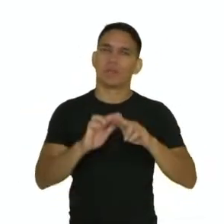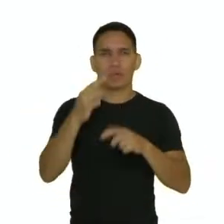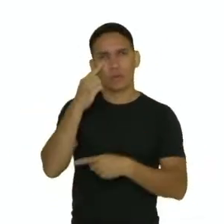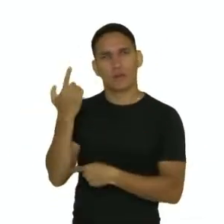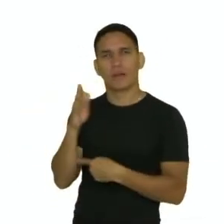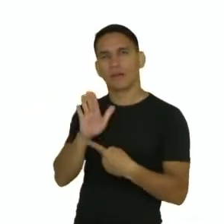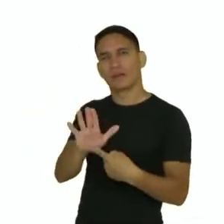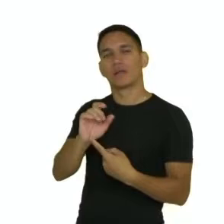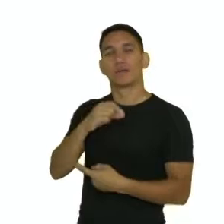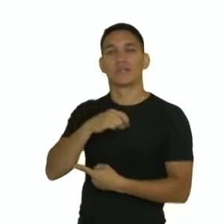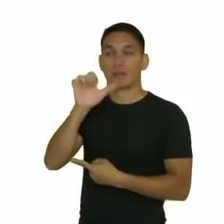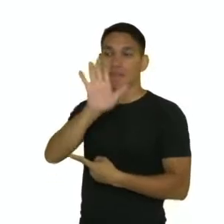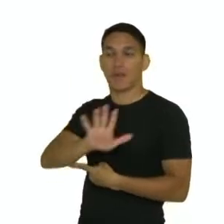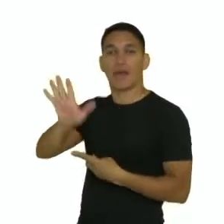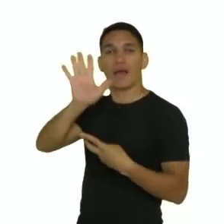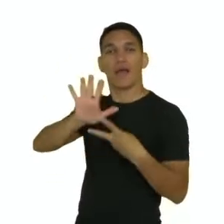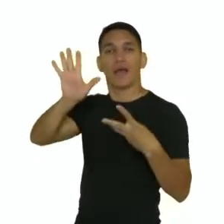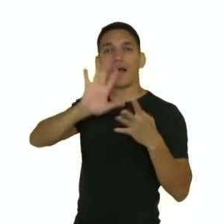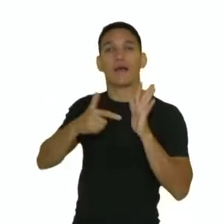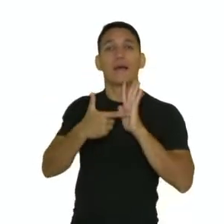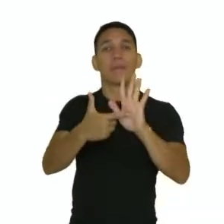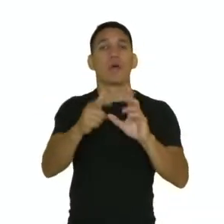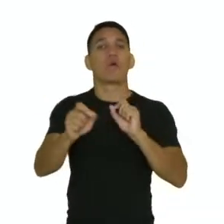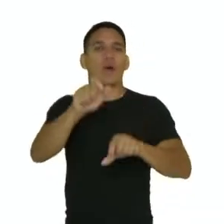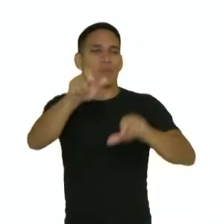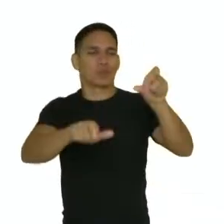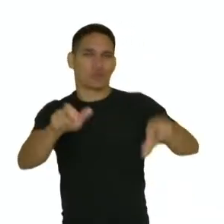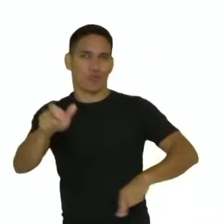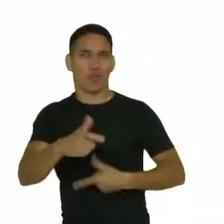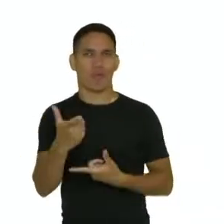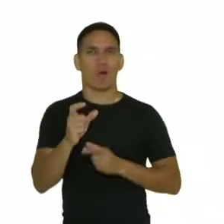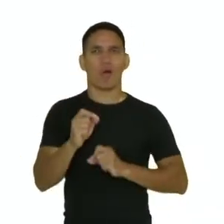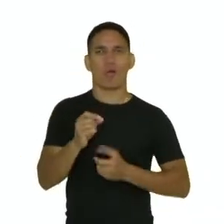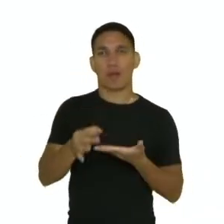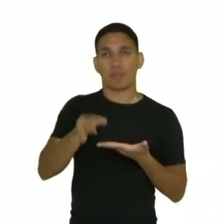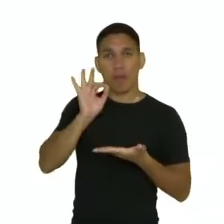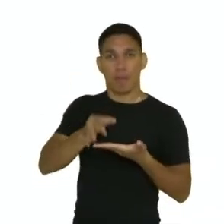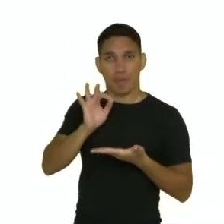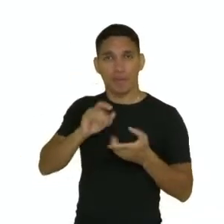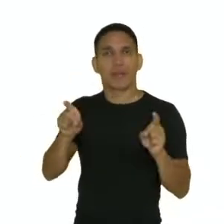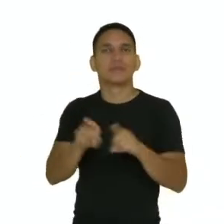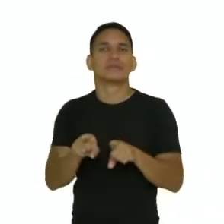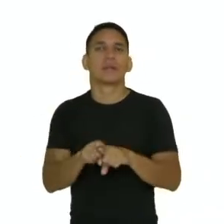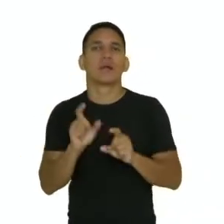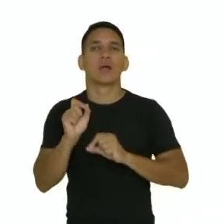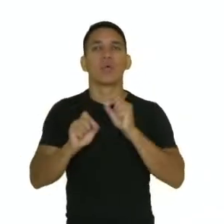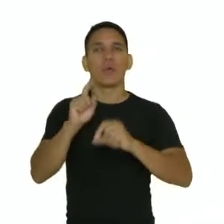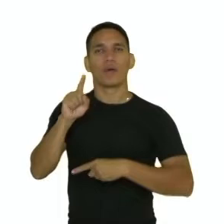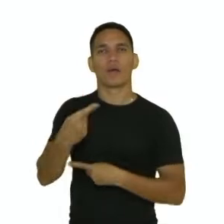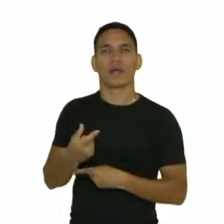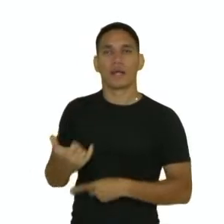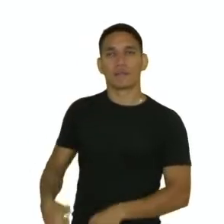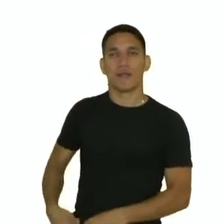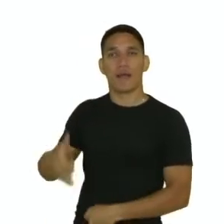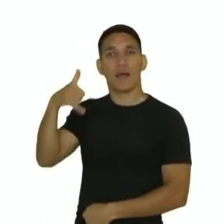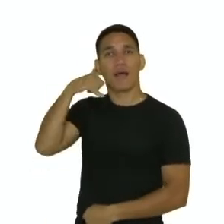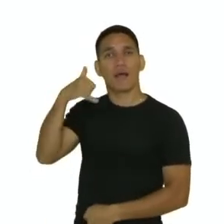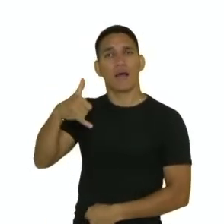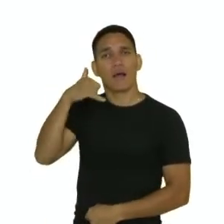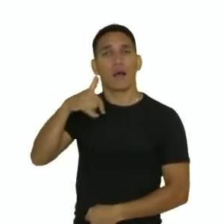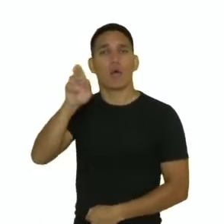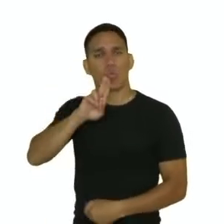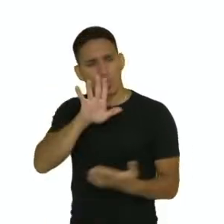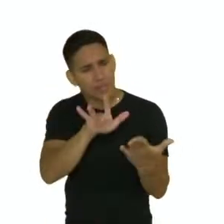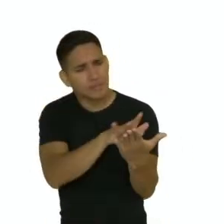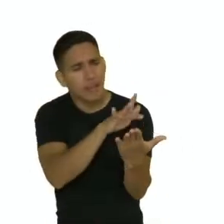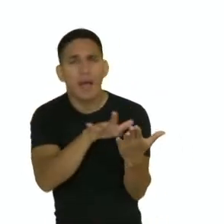ali que as imagens mostram, né, a pessoa tomando café no telefone, usando ali um tablet, né, usando,